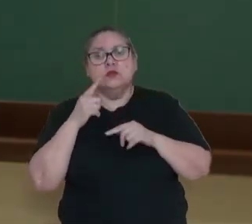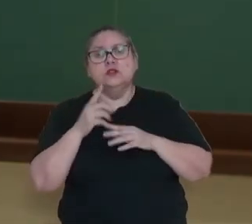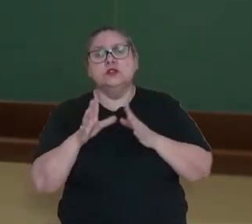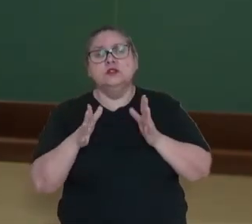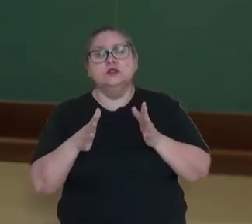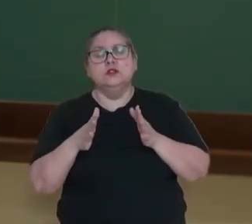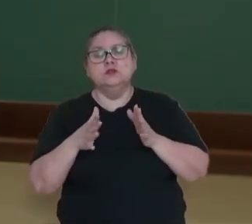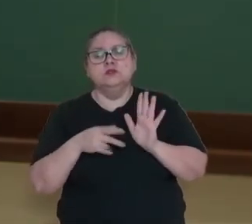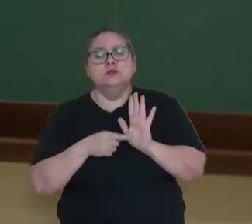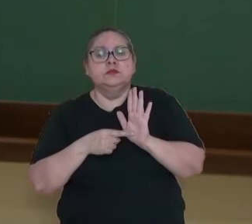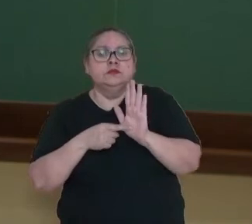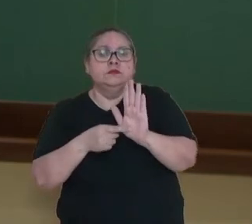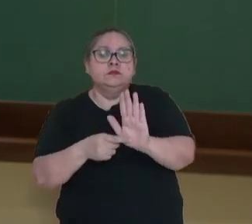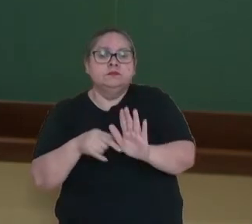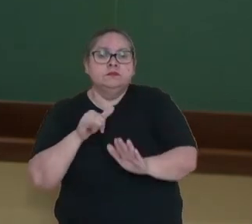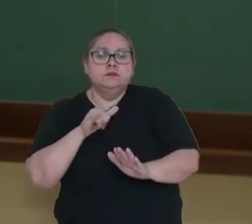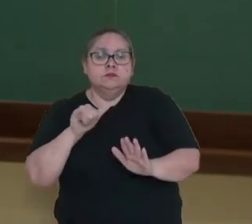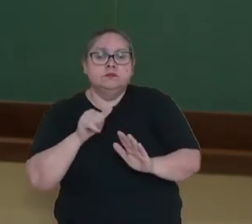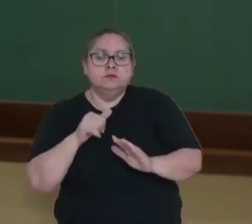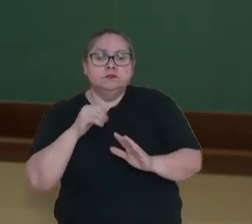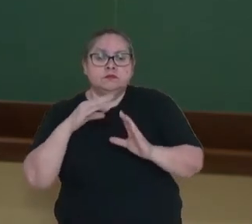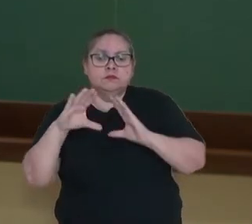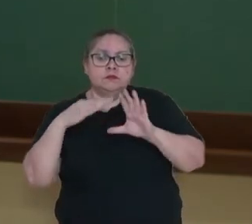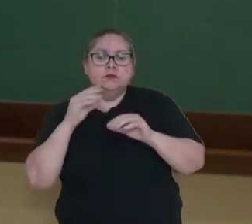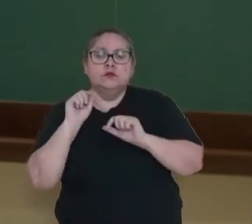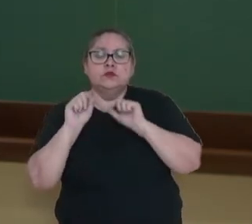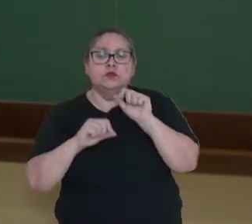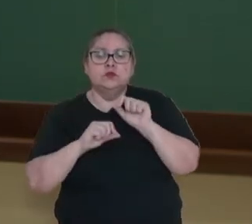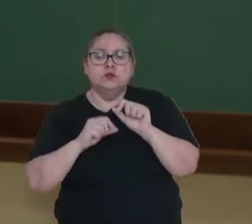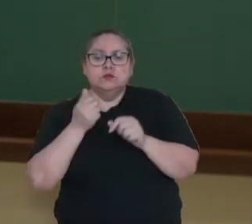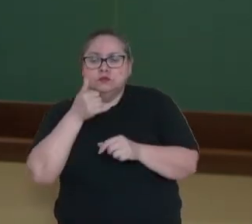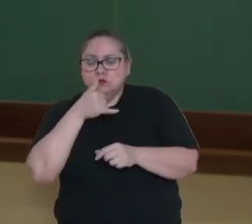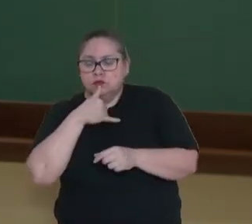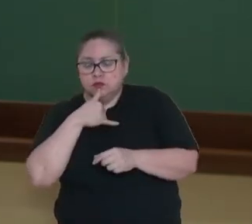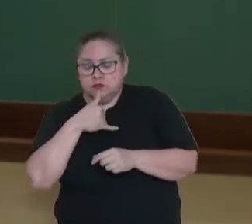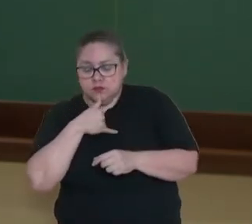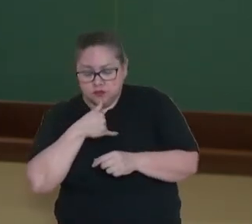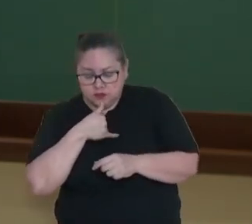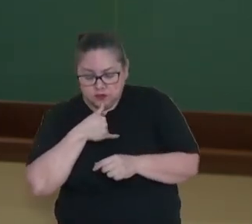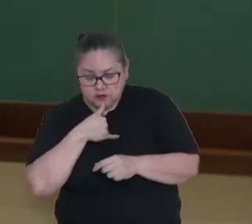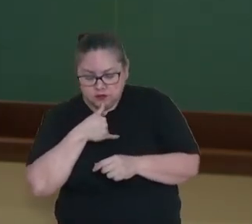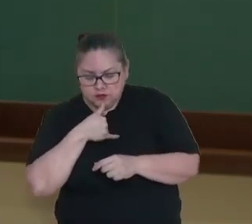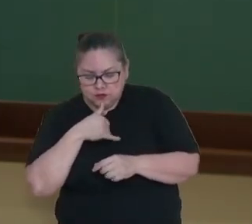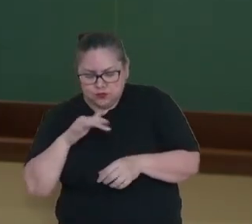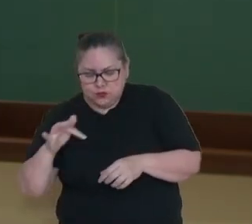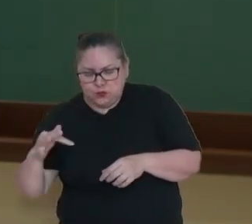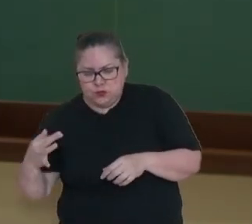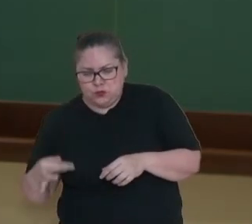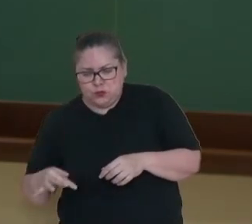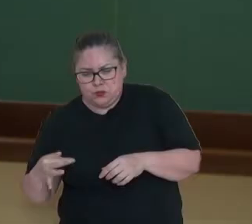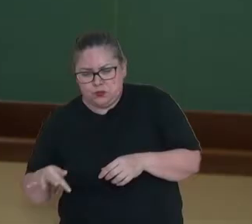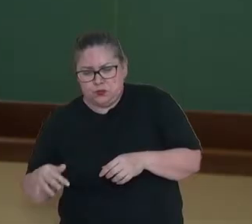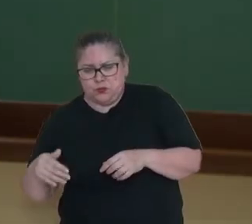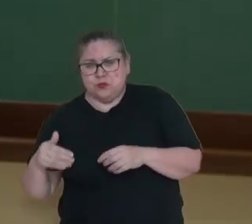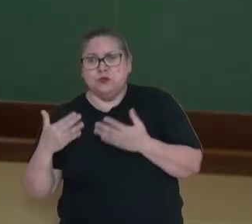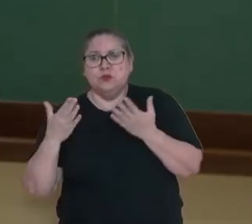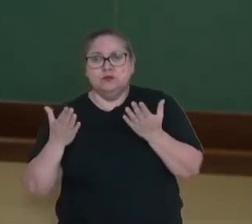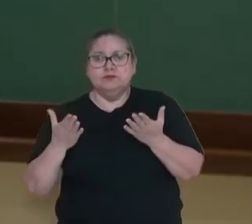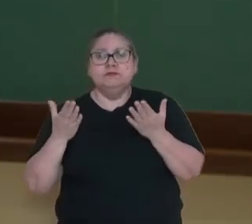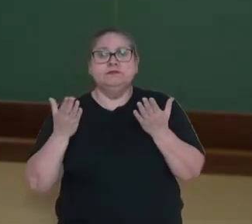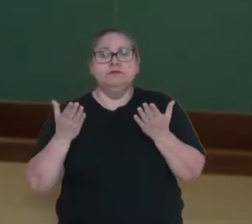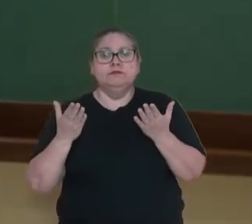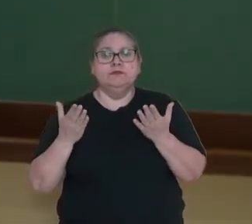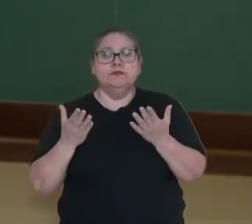está transmitindo uma mensagem do quê? De tristeza, de dor, né? Então aí que está